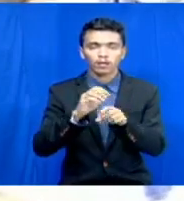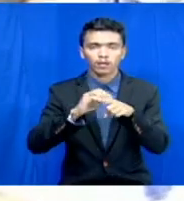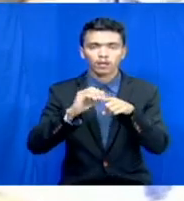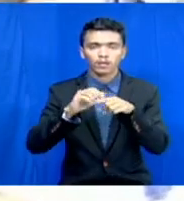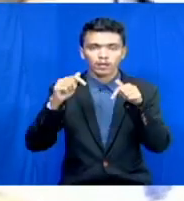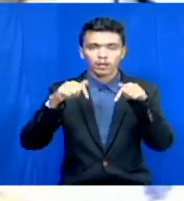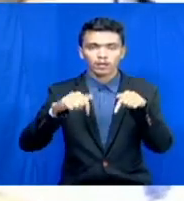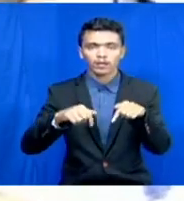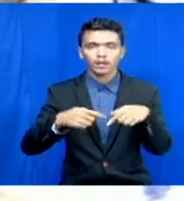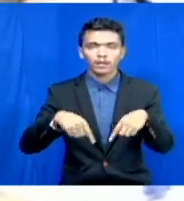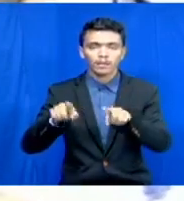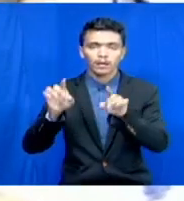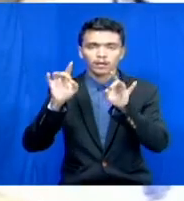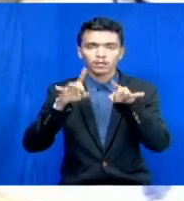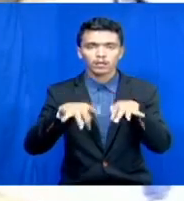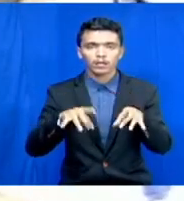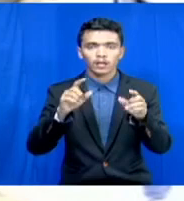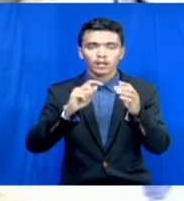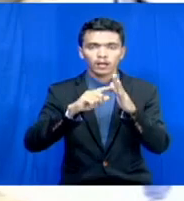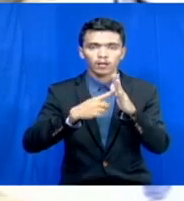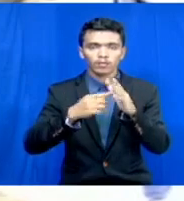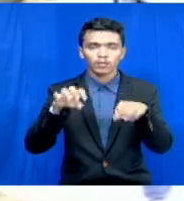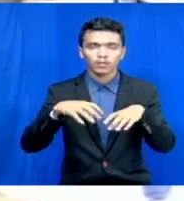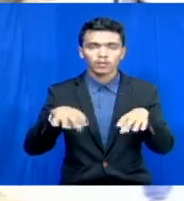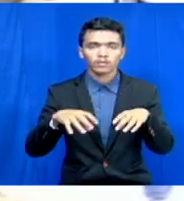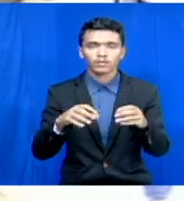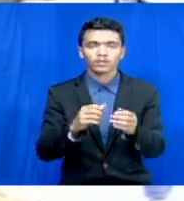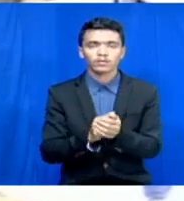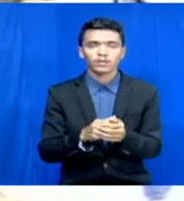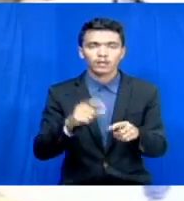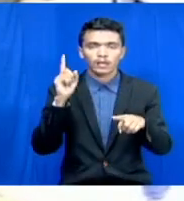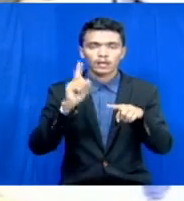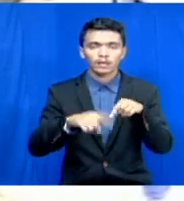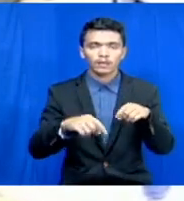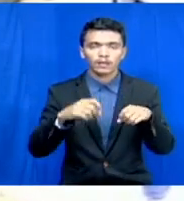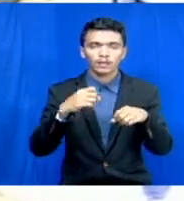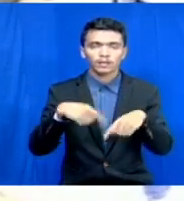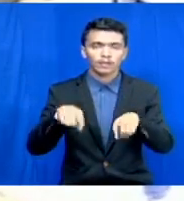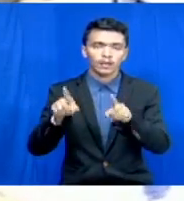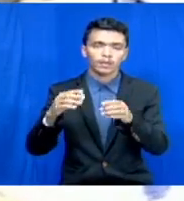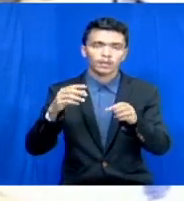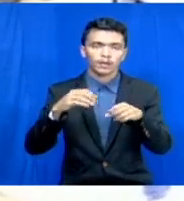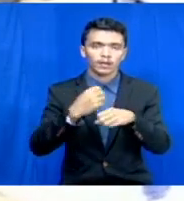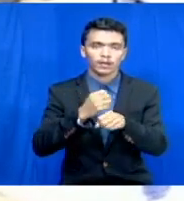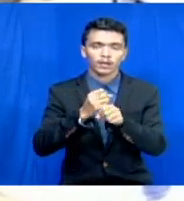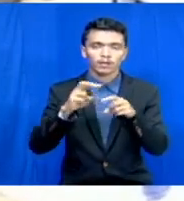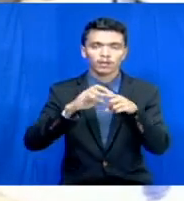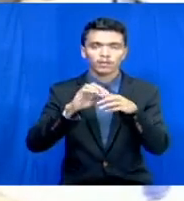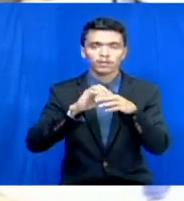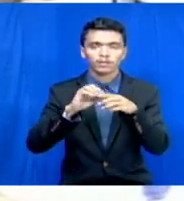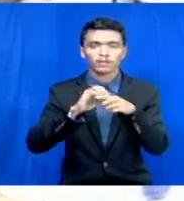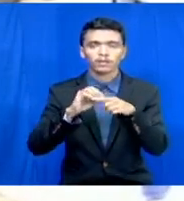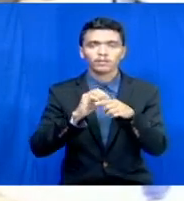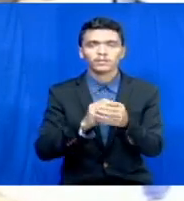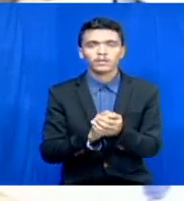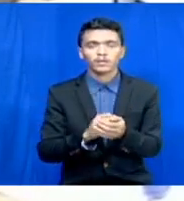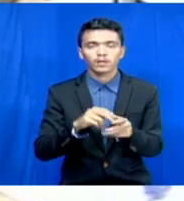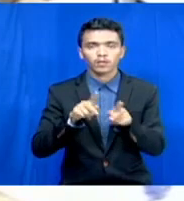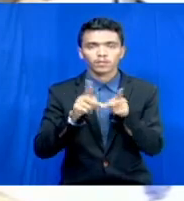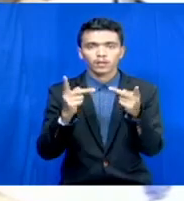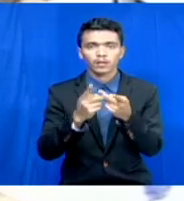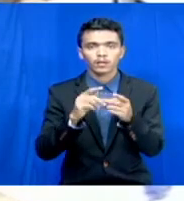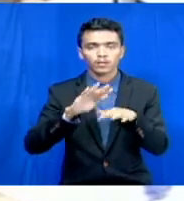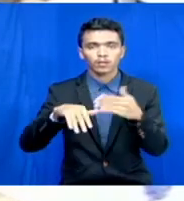depois torre Austrália a ru serviço de tona do que torre na ba mac halo treinamento companhia sira nessa né boa tudo tem